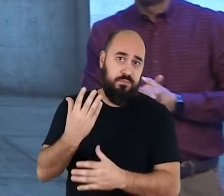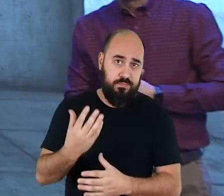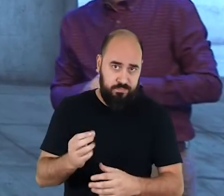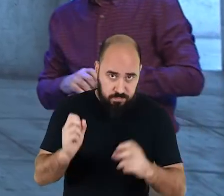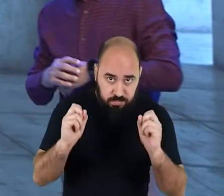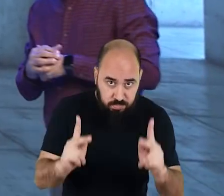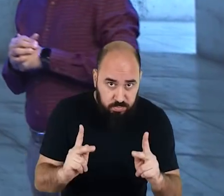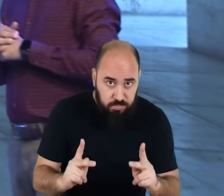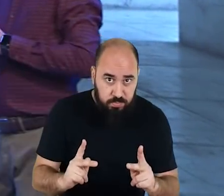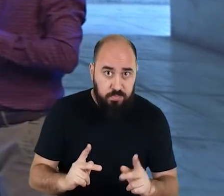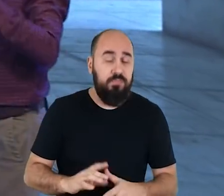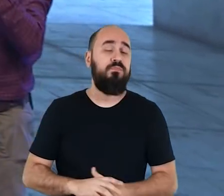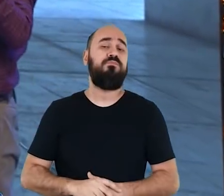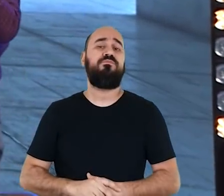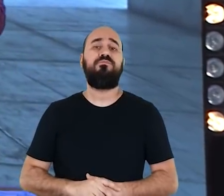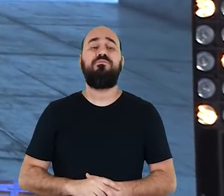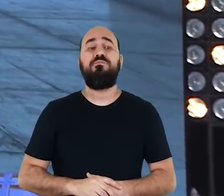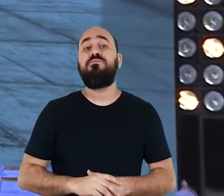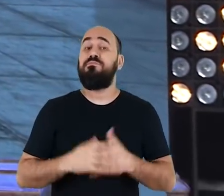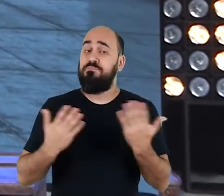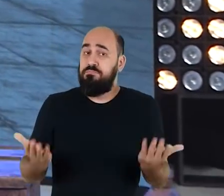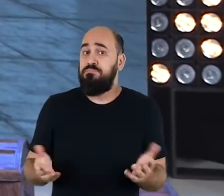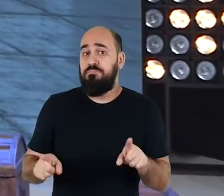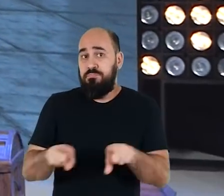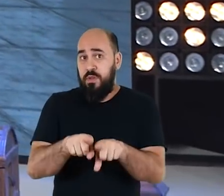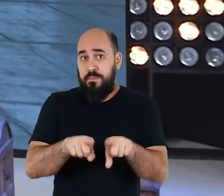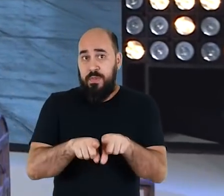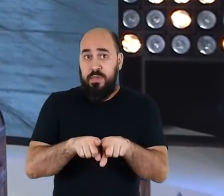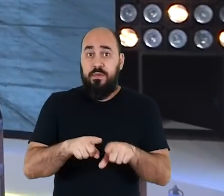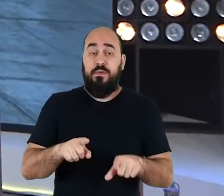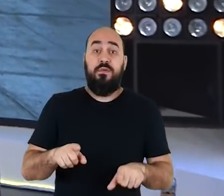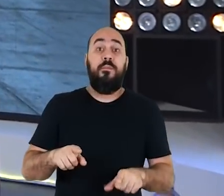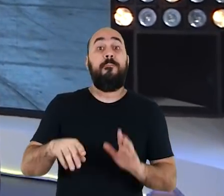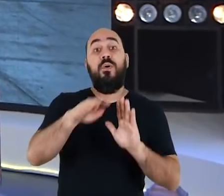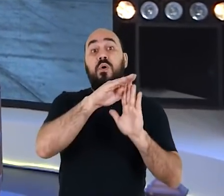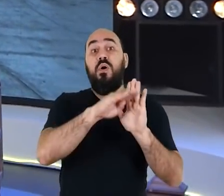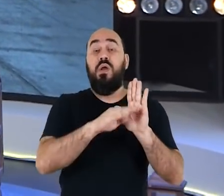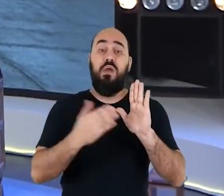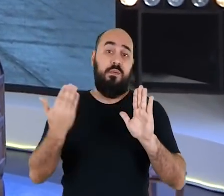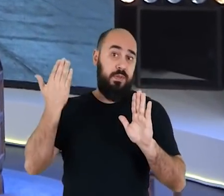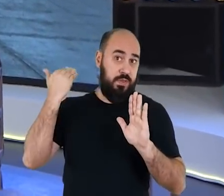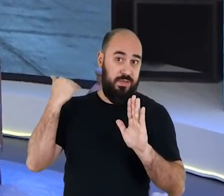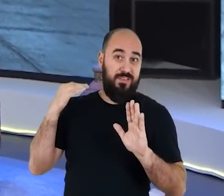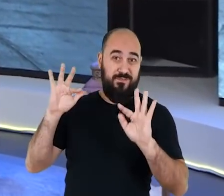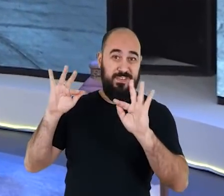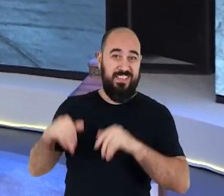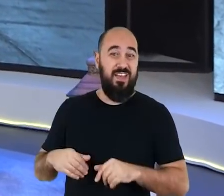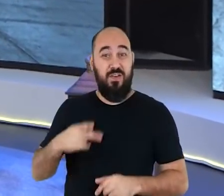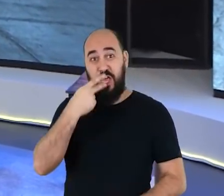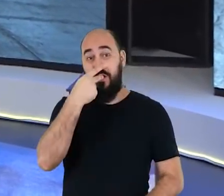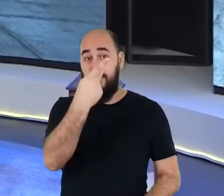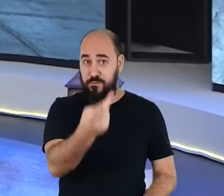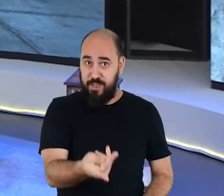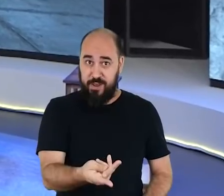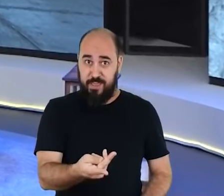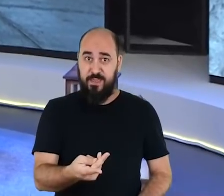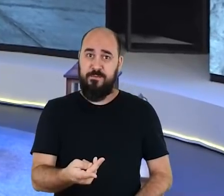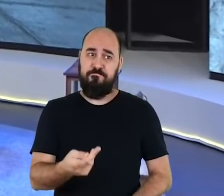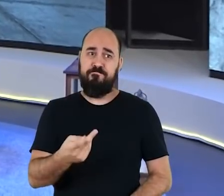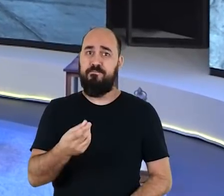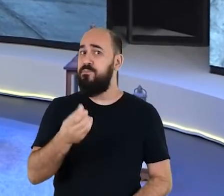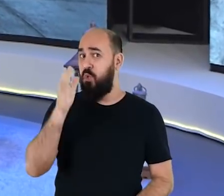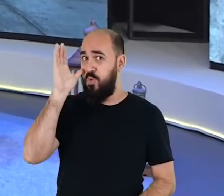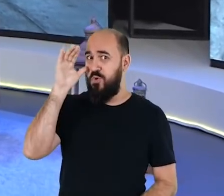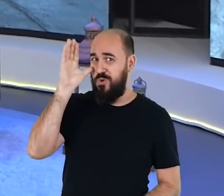Bom, e também no final do programa anterior, do nosso último programa, eu havia dito para vocês uma coisa